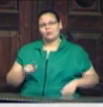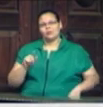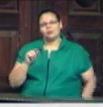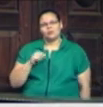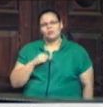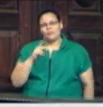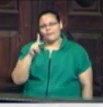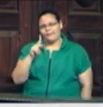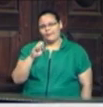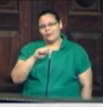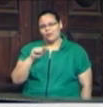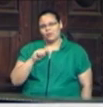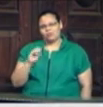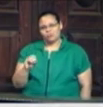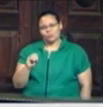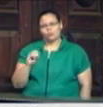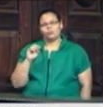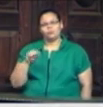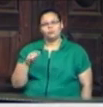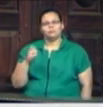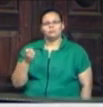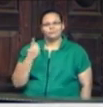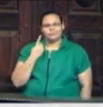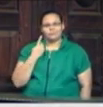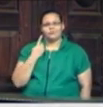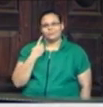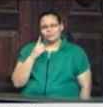publicitário Nizam Guanais?